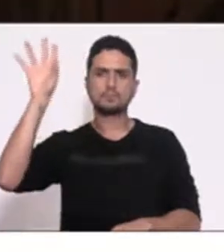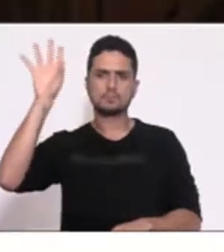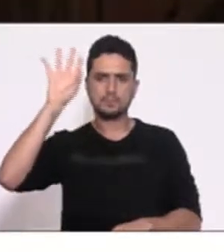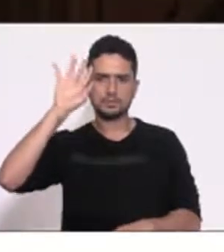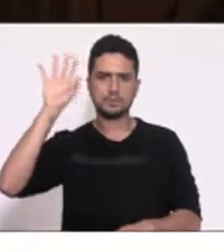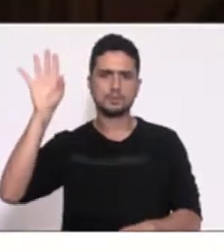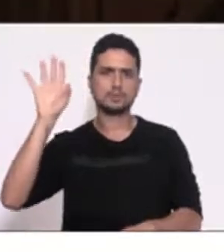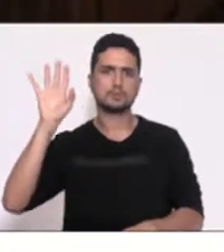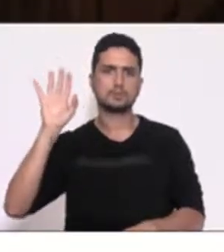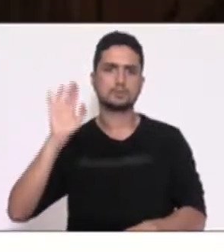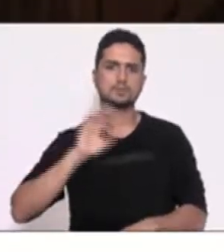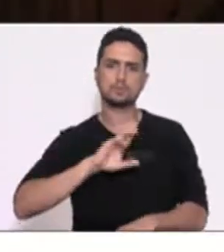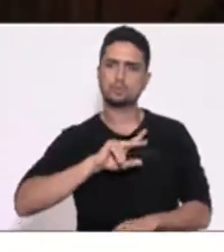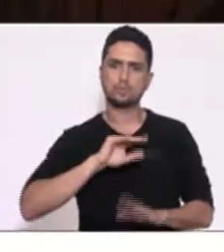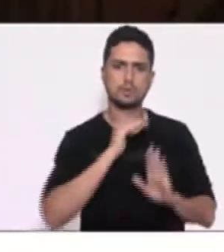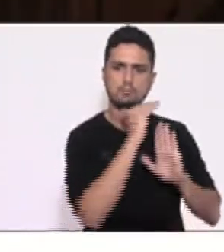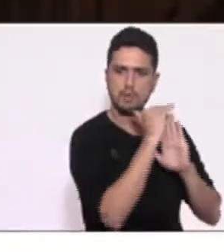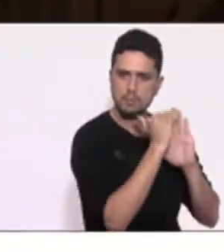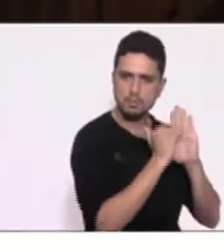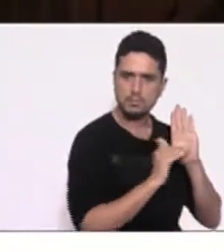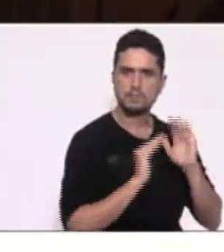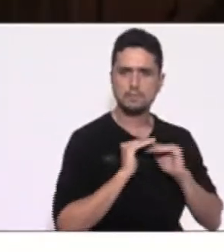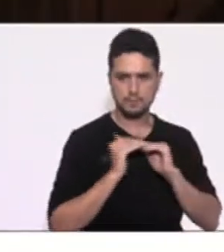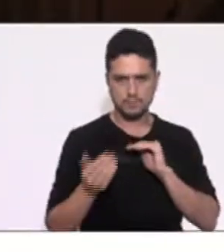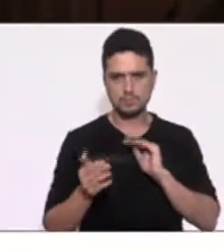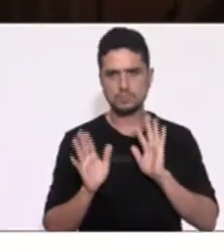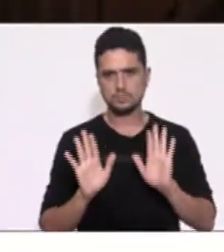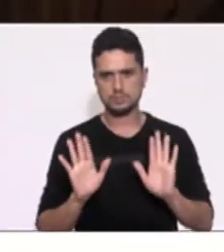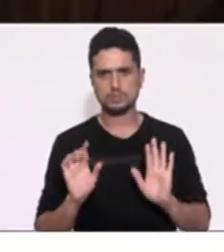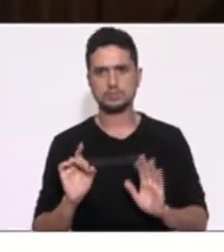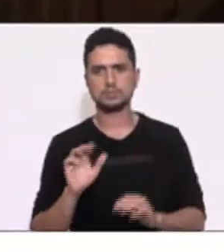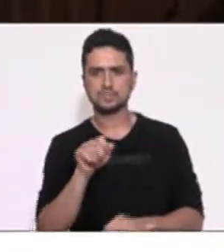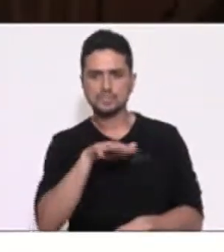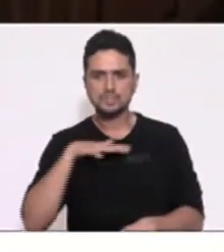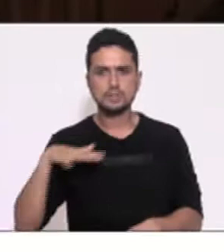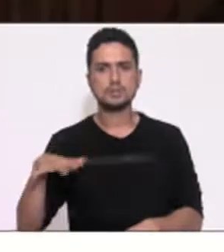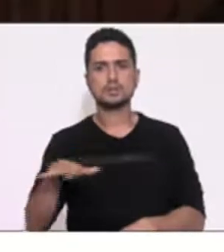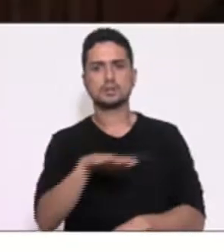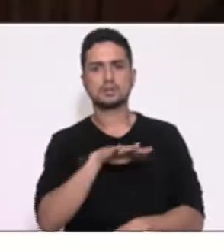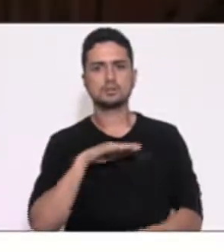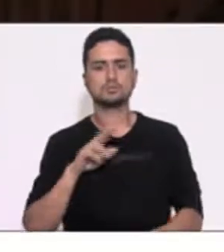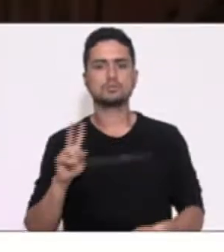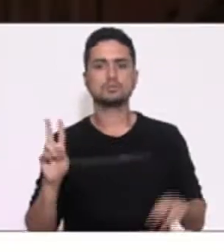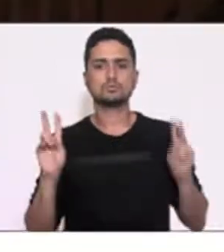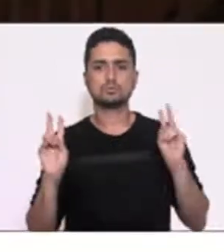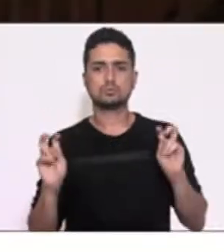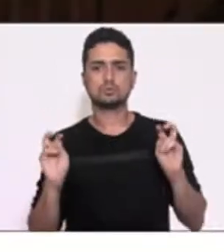não é pontual, mas uma reflexão mais geral sobre